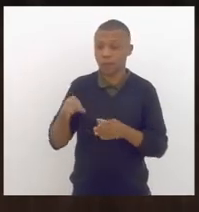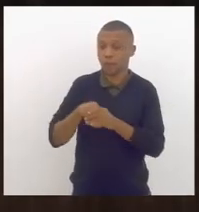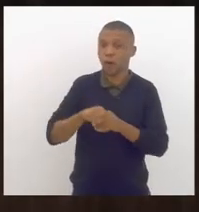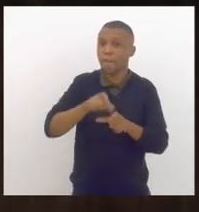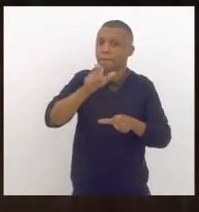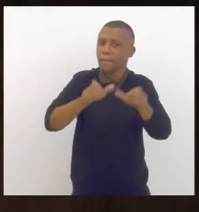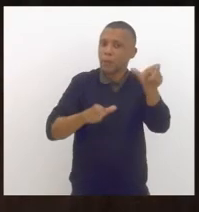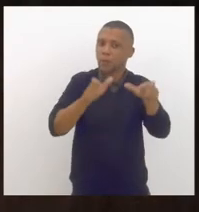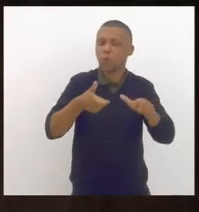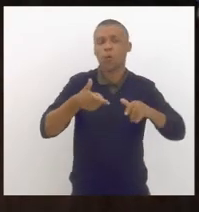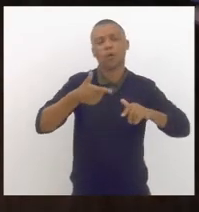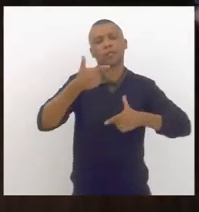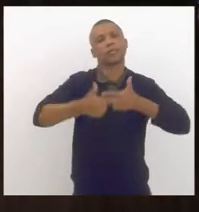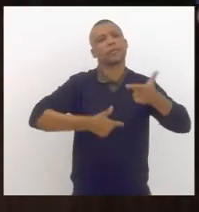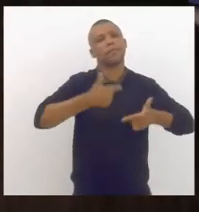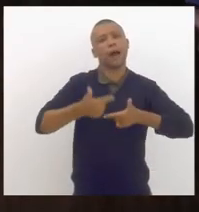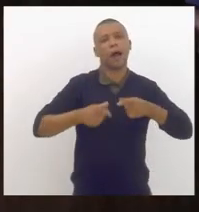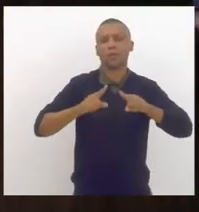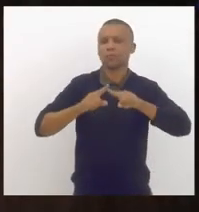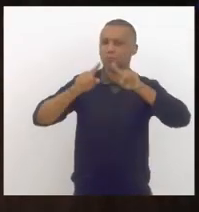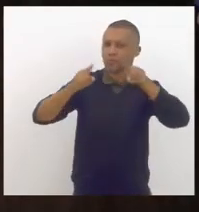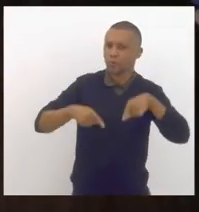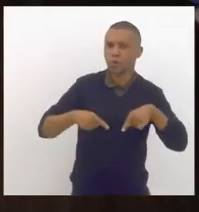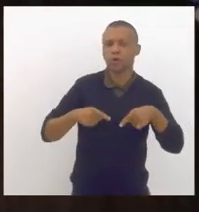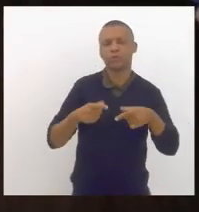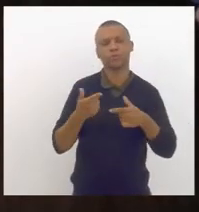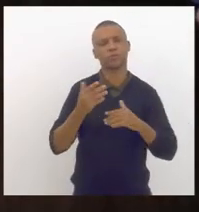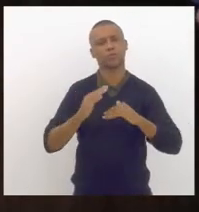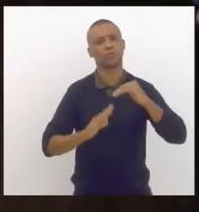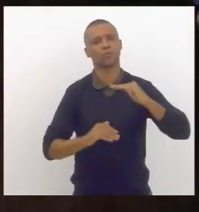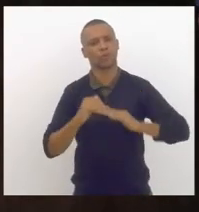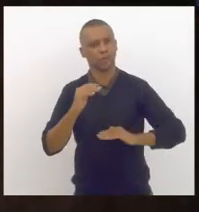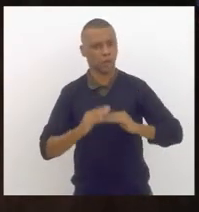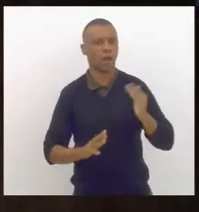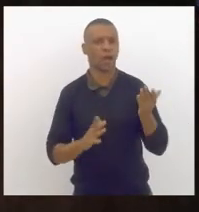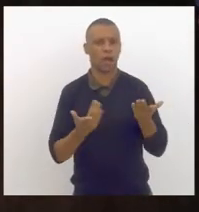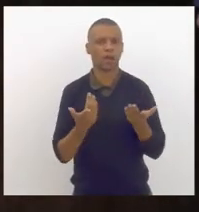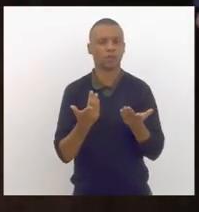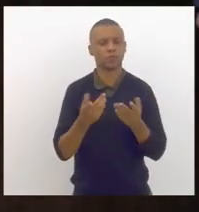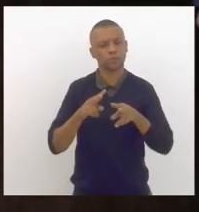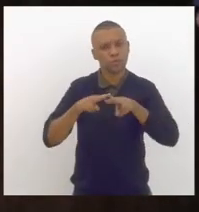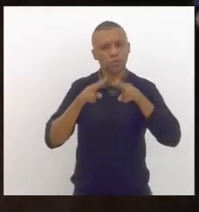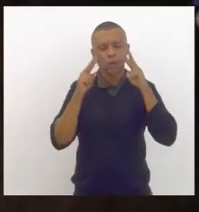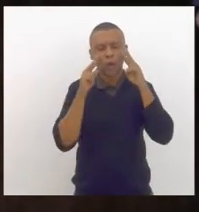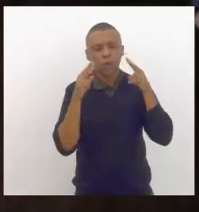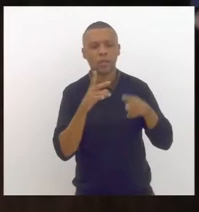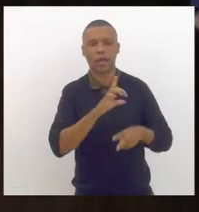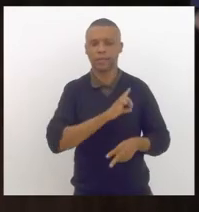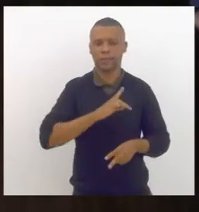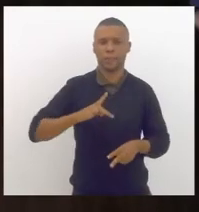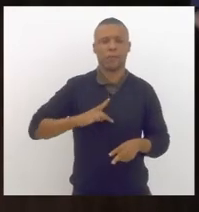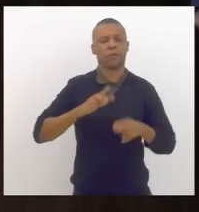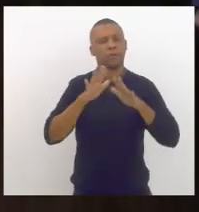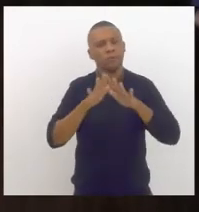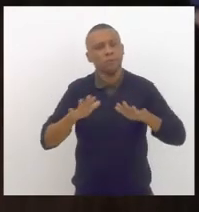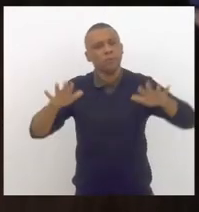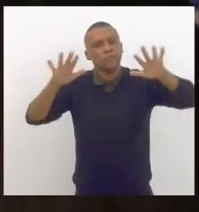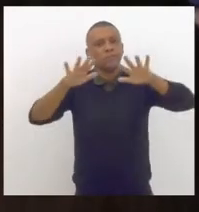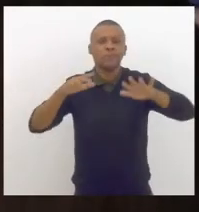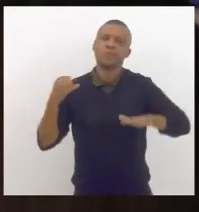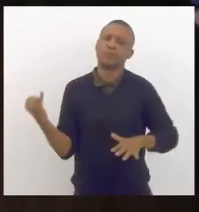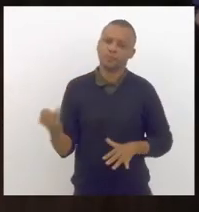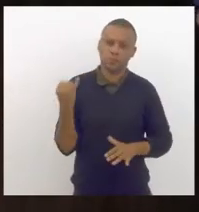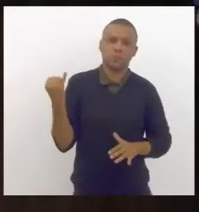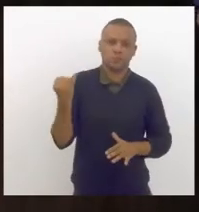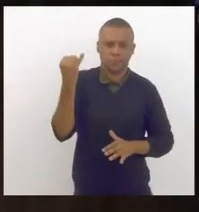e defensoras e dos trabalhadores da defensoria. Nesse sentido, reconhecer a defensoria de modo geral é sempre muito